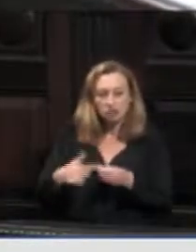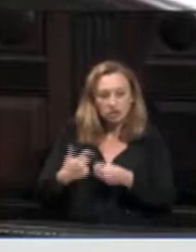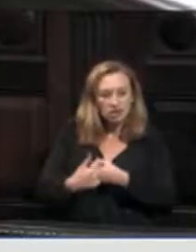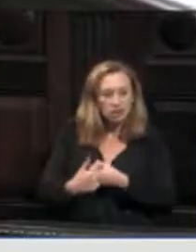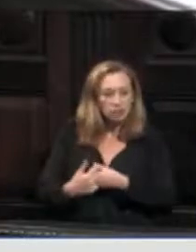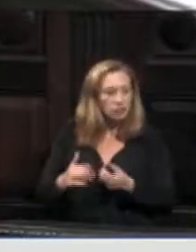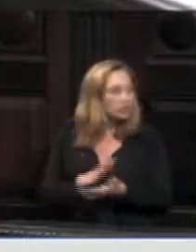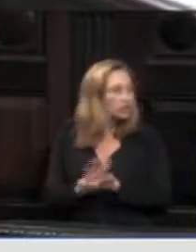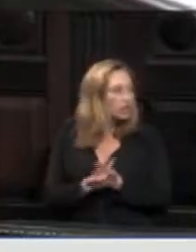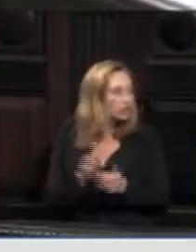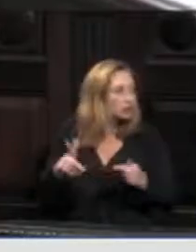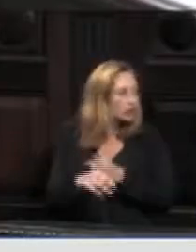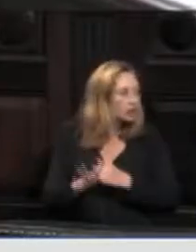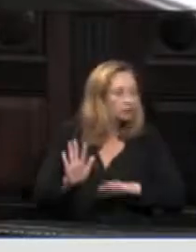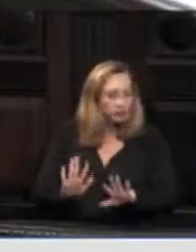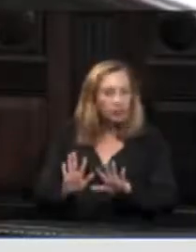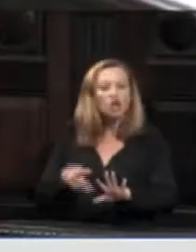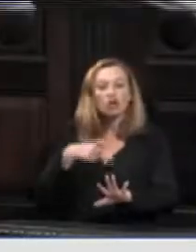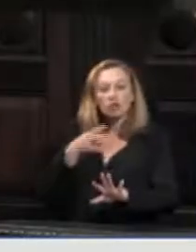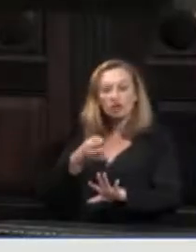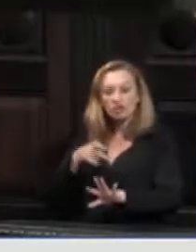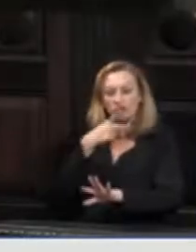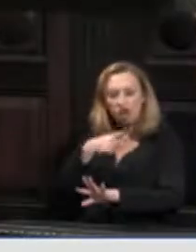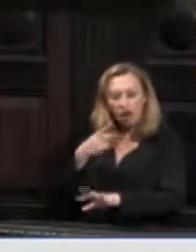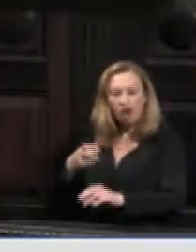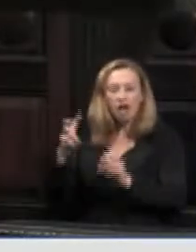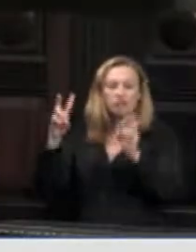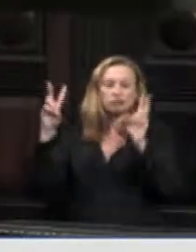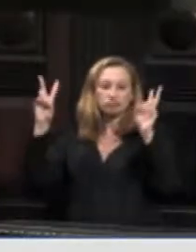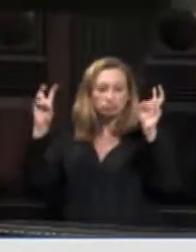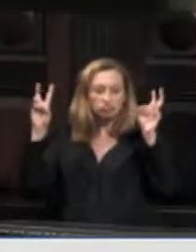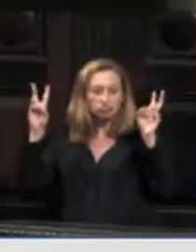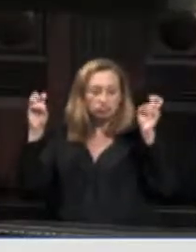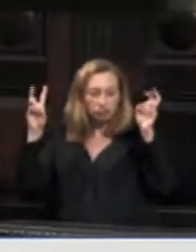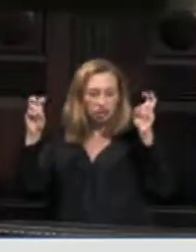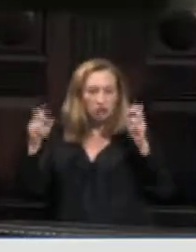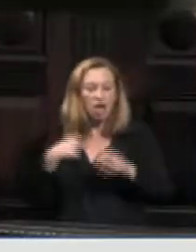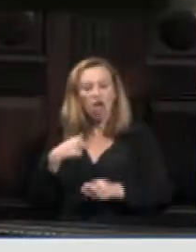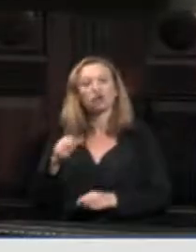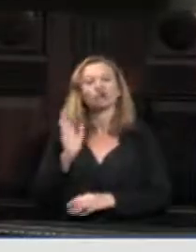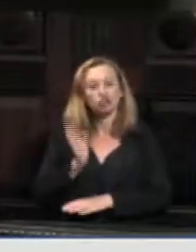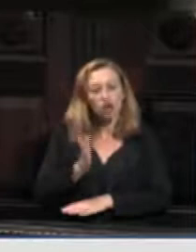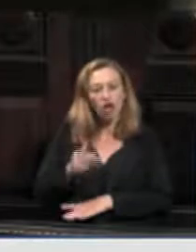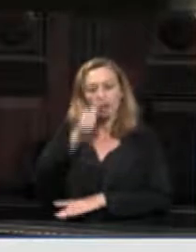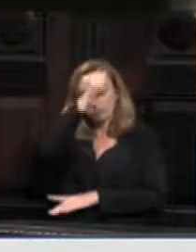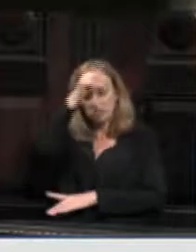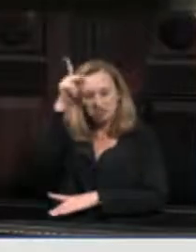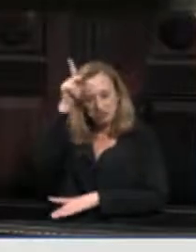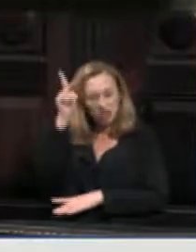Deixa eu ajudar nesse tema aí, porque esse tema, eu fui prefeito e eu construí, deputado Paulo Ramos,